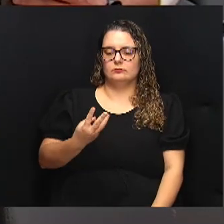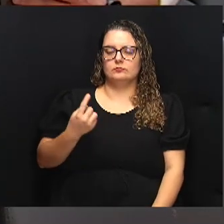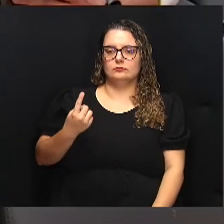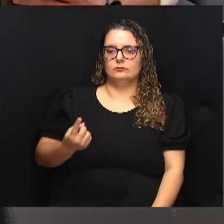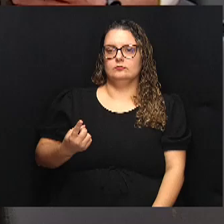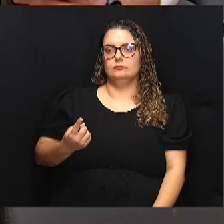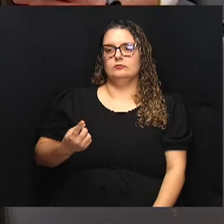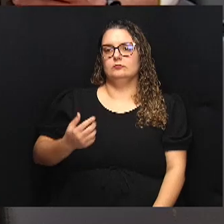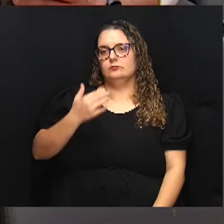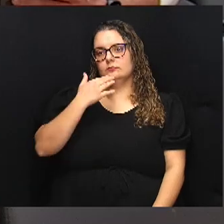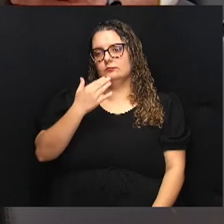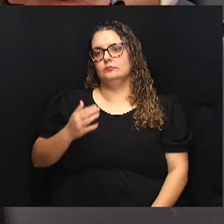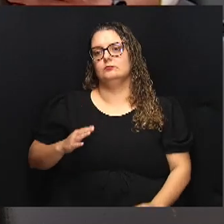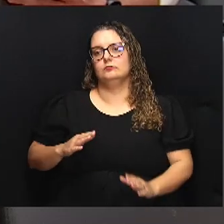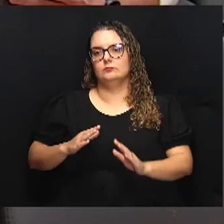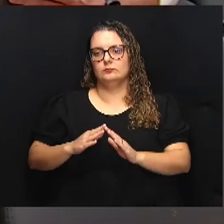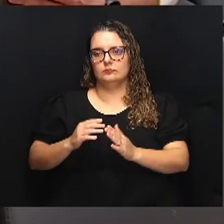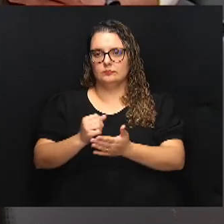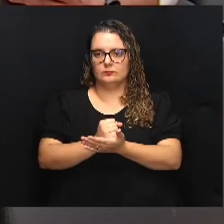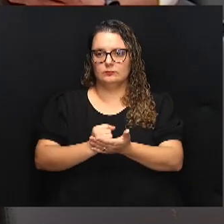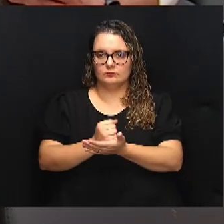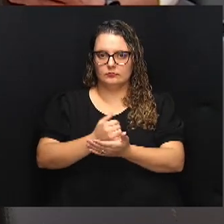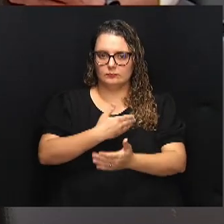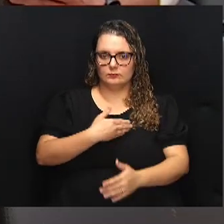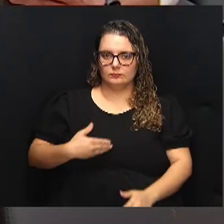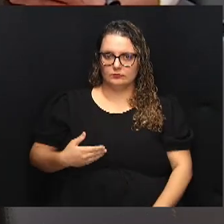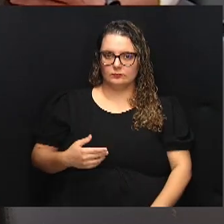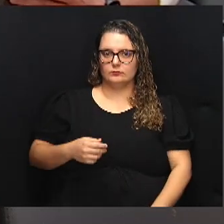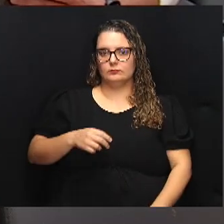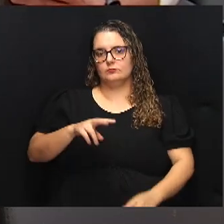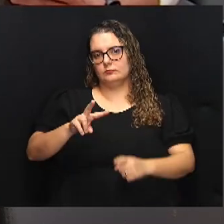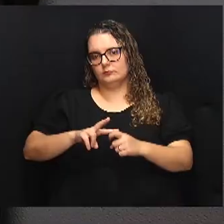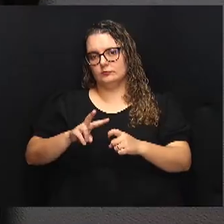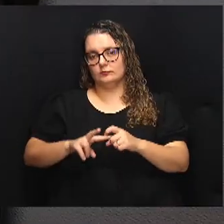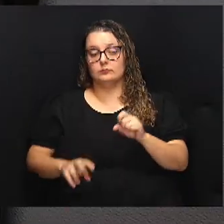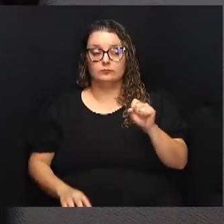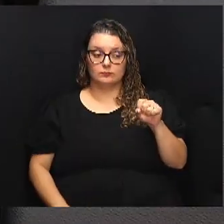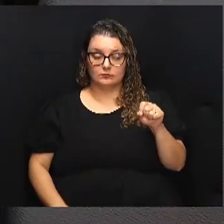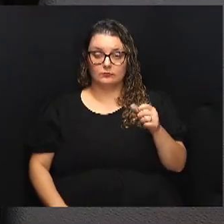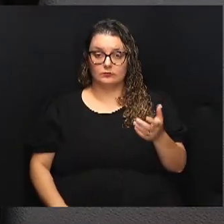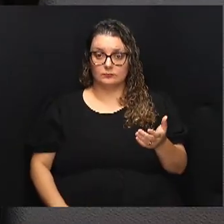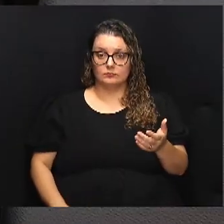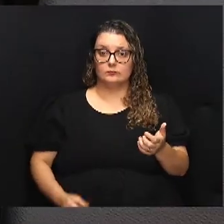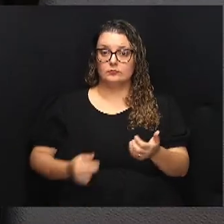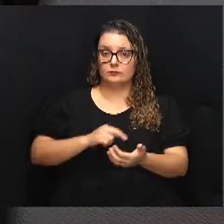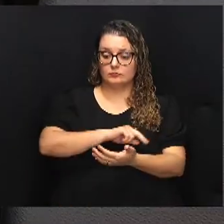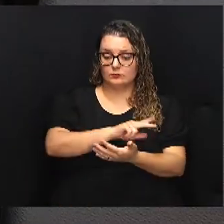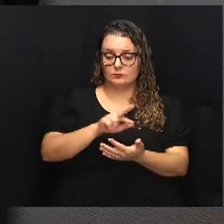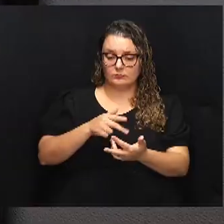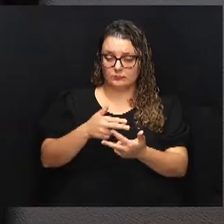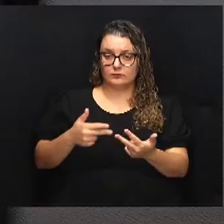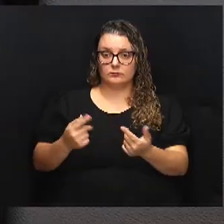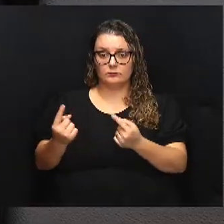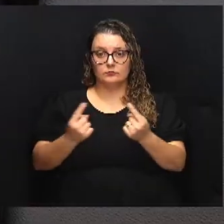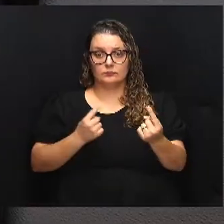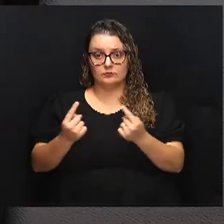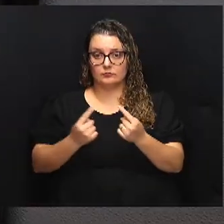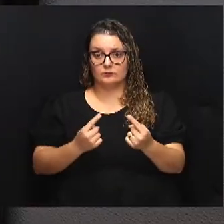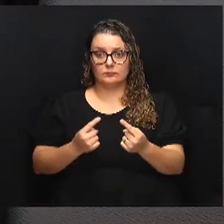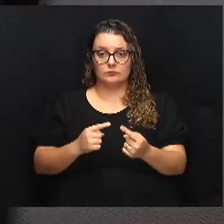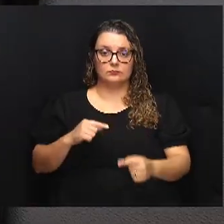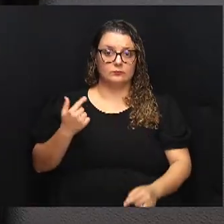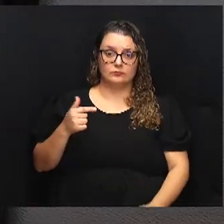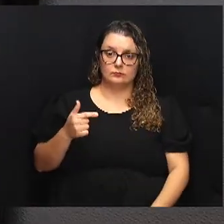a criação de uma farmácia público-veterinária aqui no município. Uma das coisas que as pessoas também não